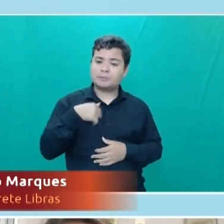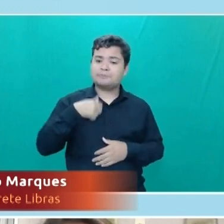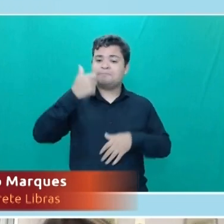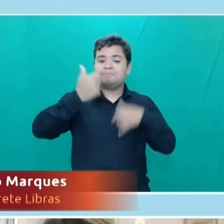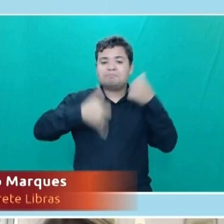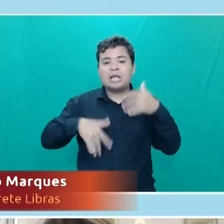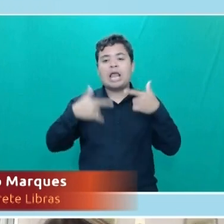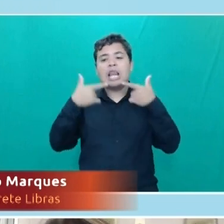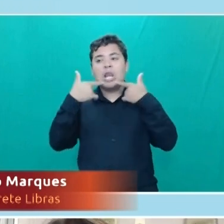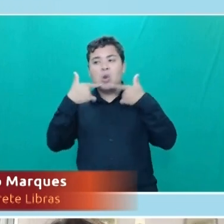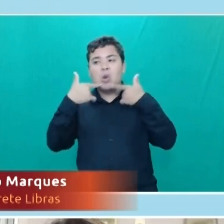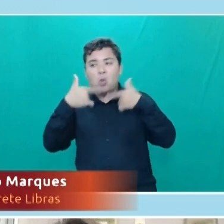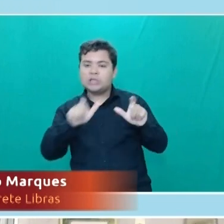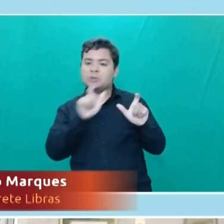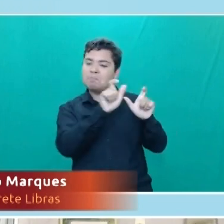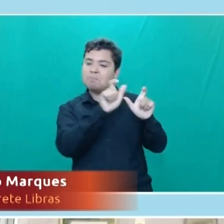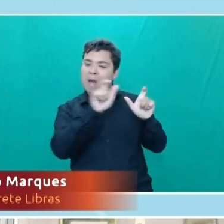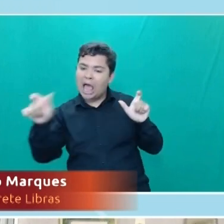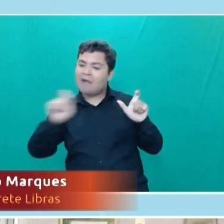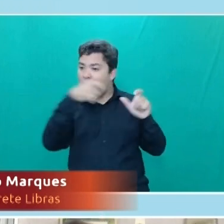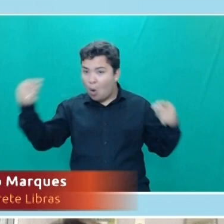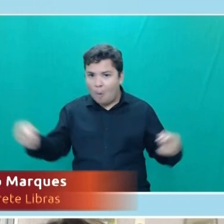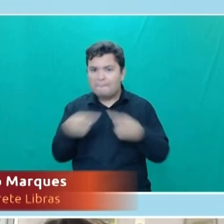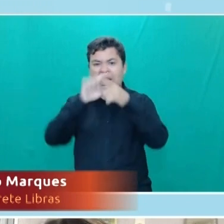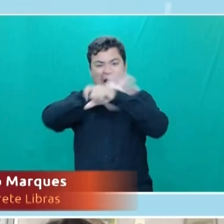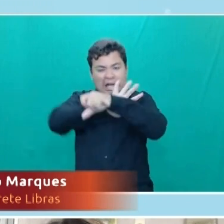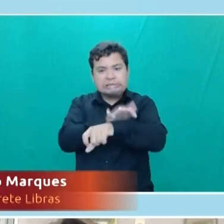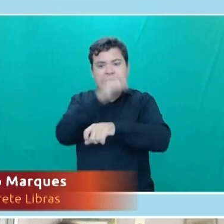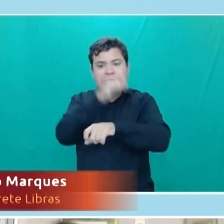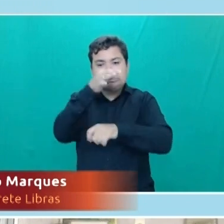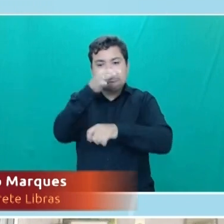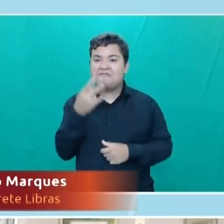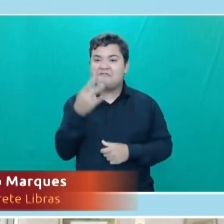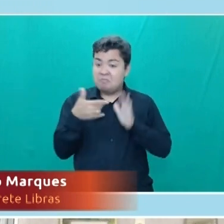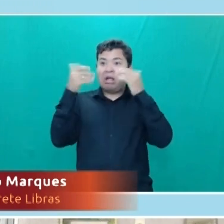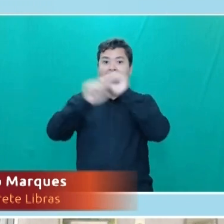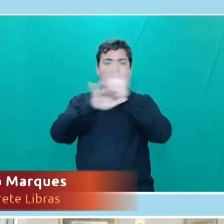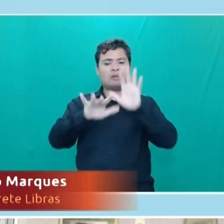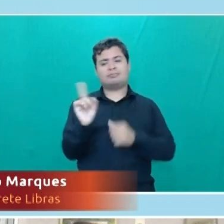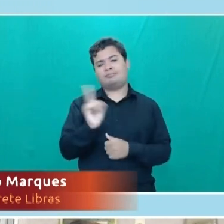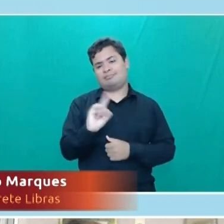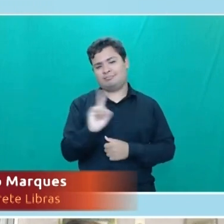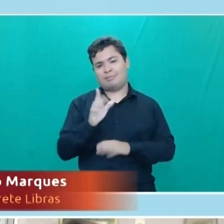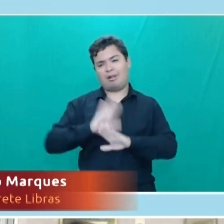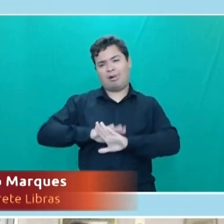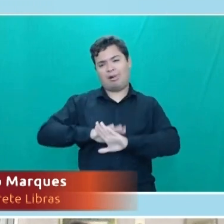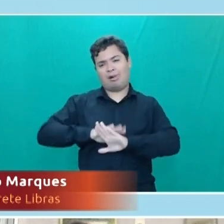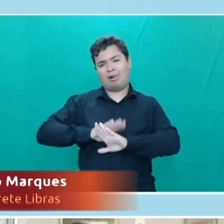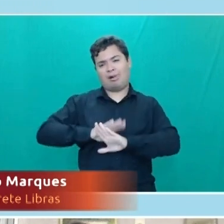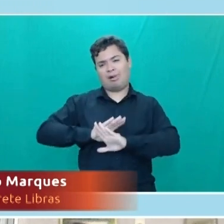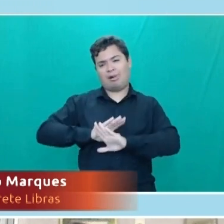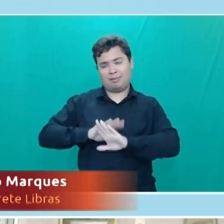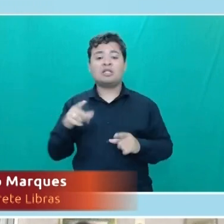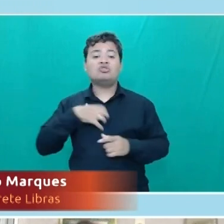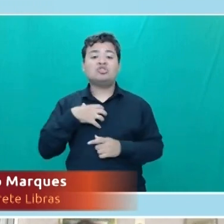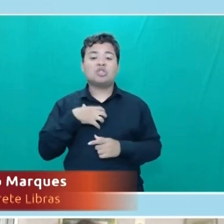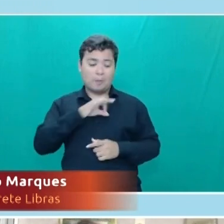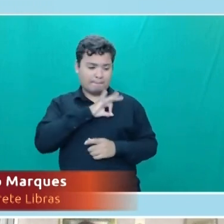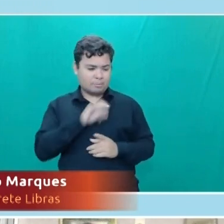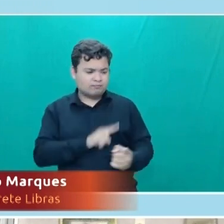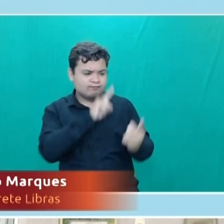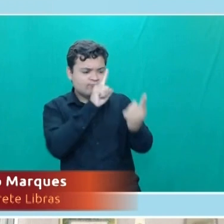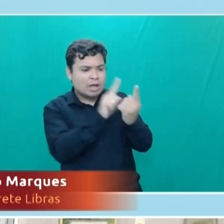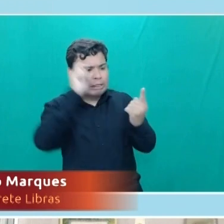claramente racista, certo? Mas dentro da estrutura, que desde que naturaliza as abordagens policiais de